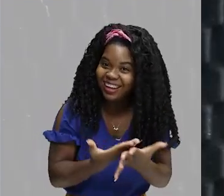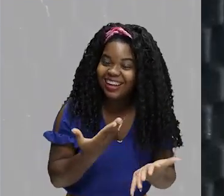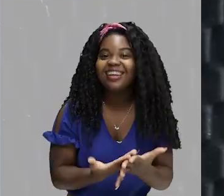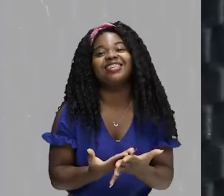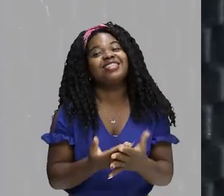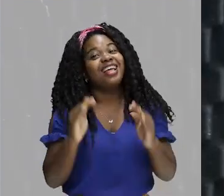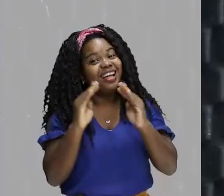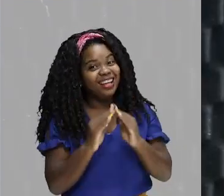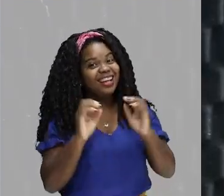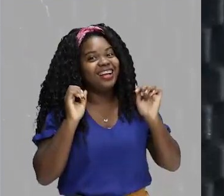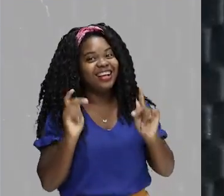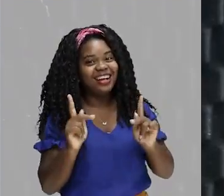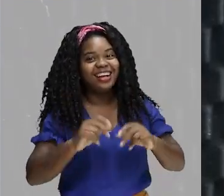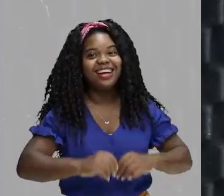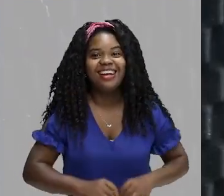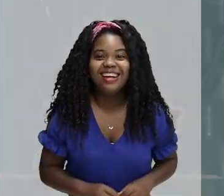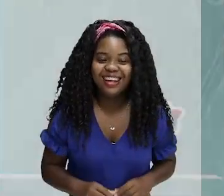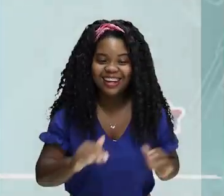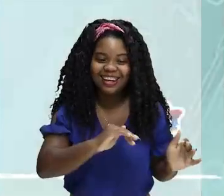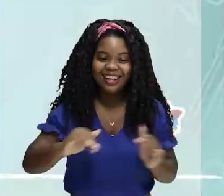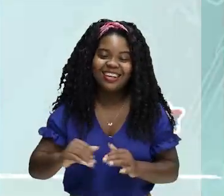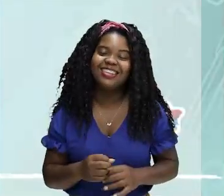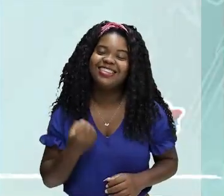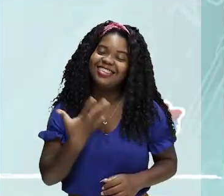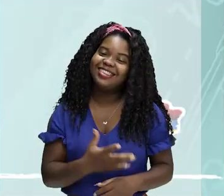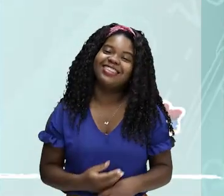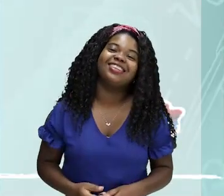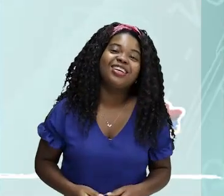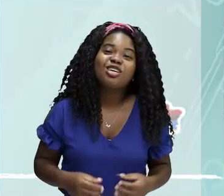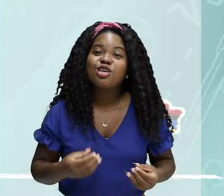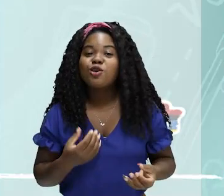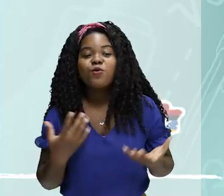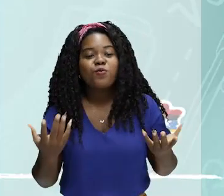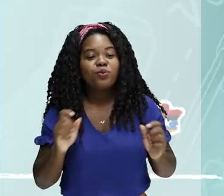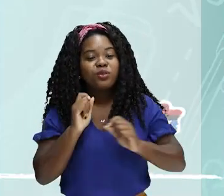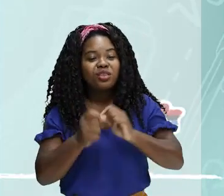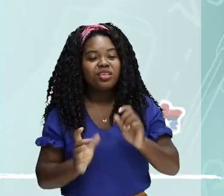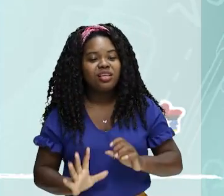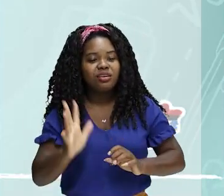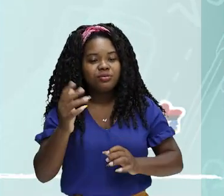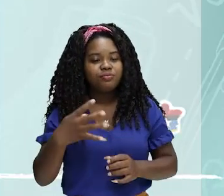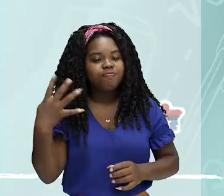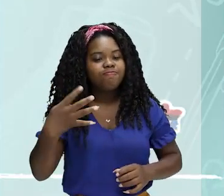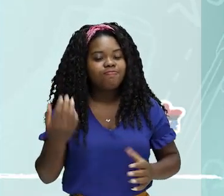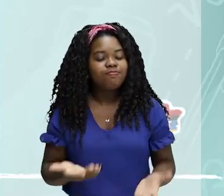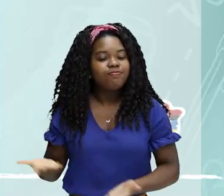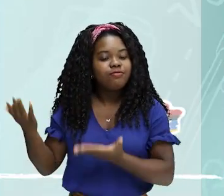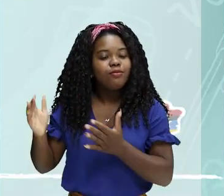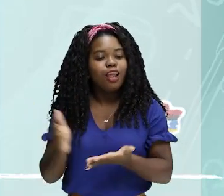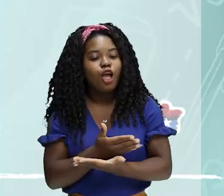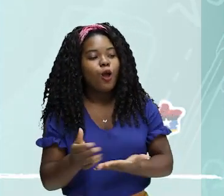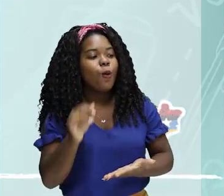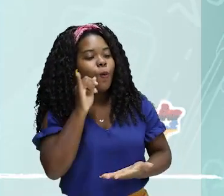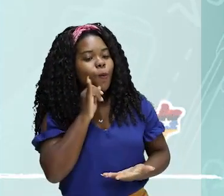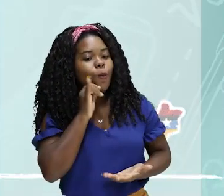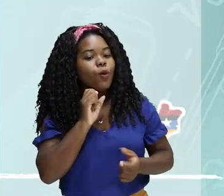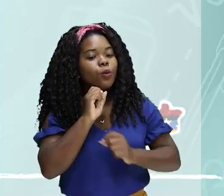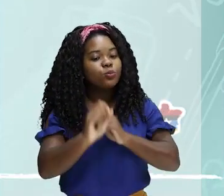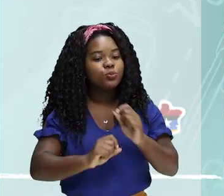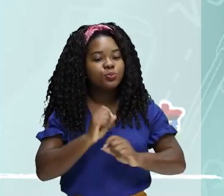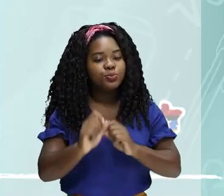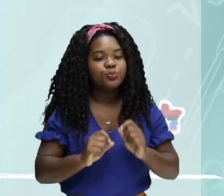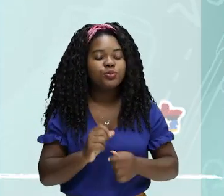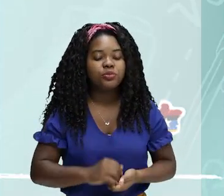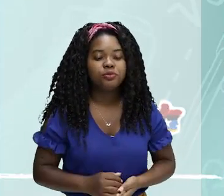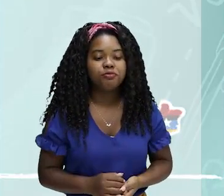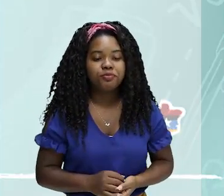em casa, tá bom? Muito bem. Que crees? Vamos ver aqui alguns exemplos. Que crees